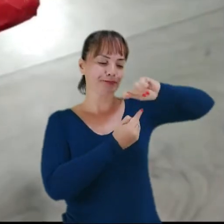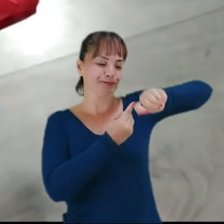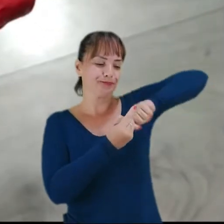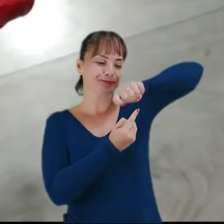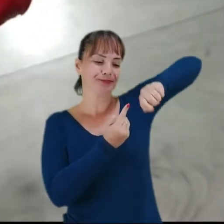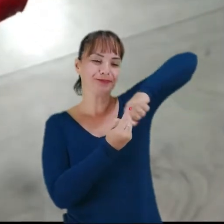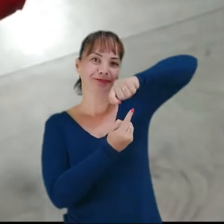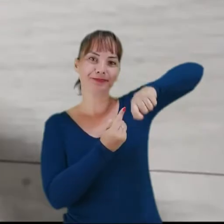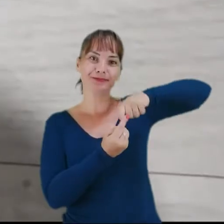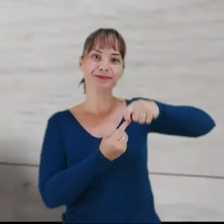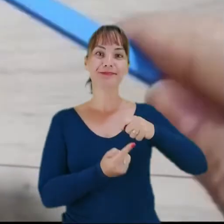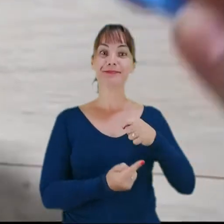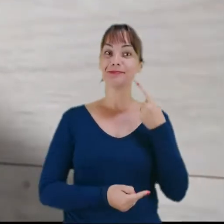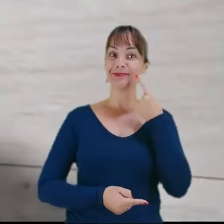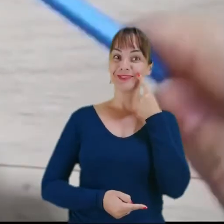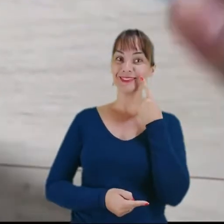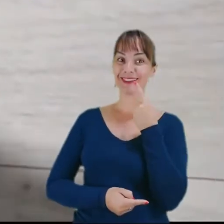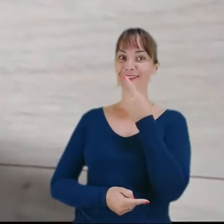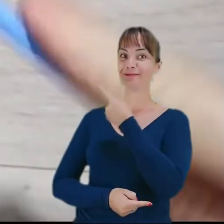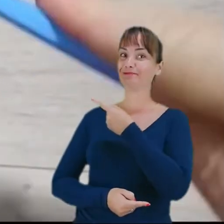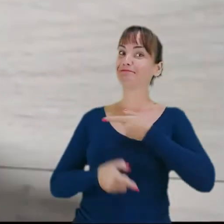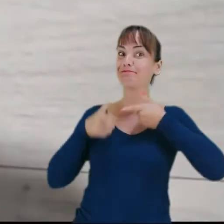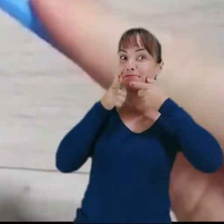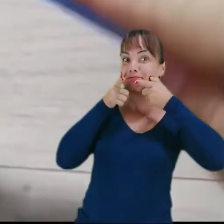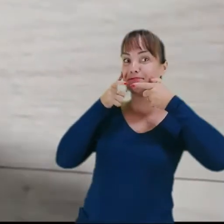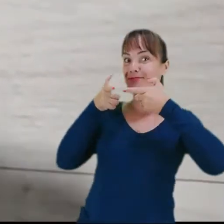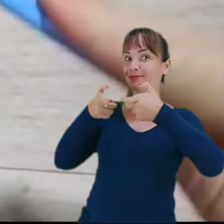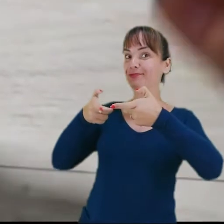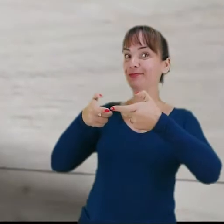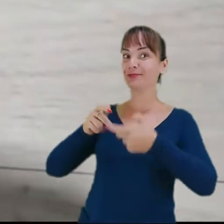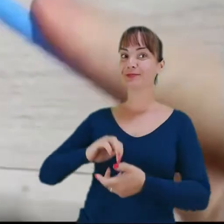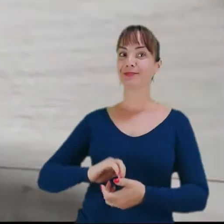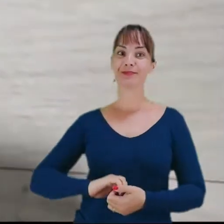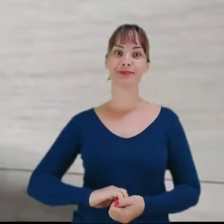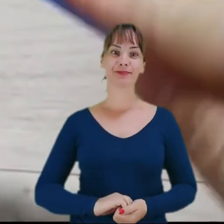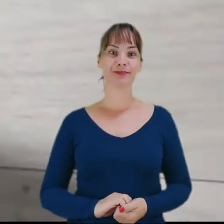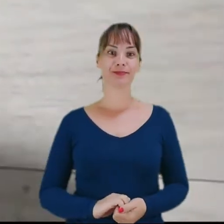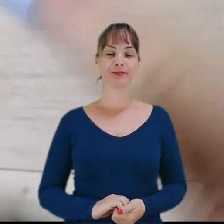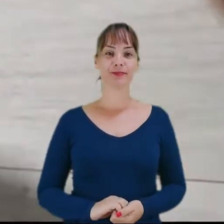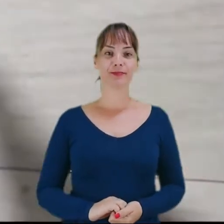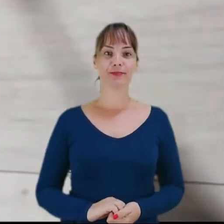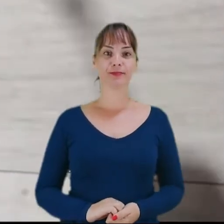fita adesiva. E olha só que interessante!